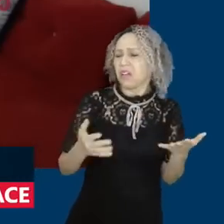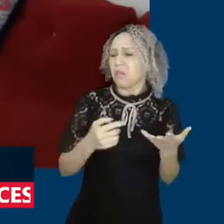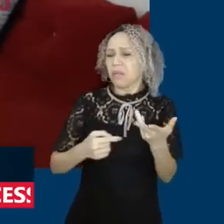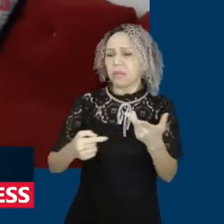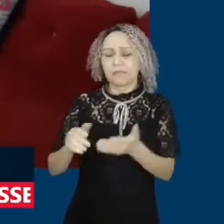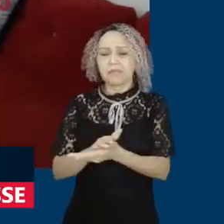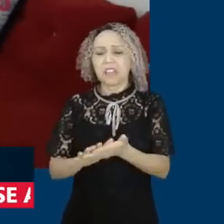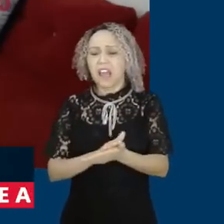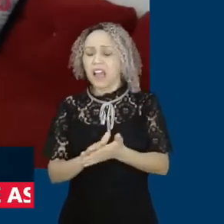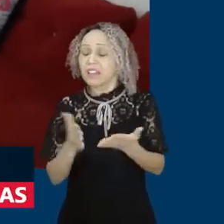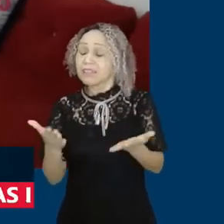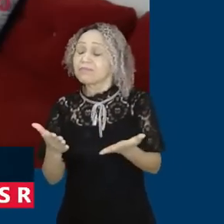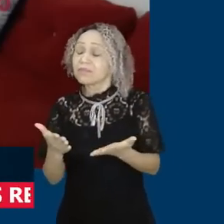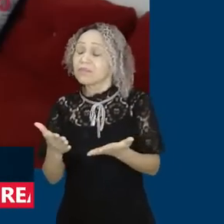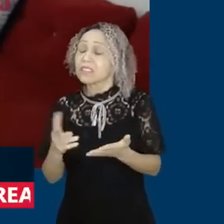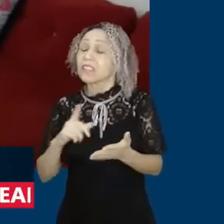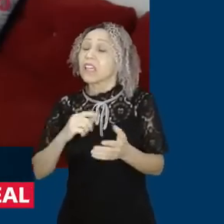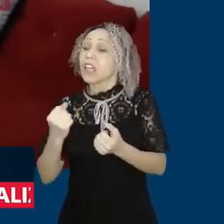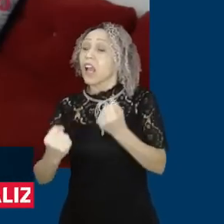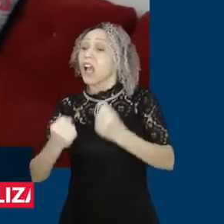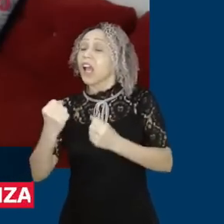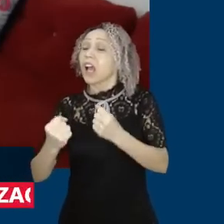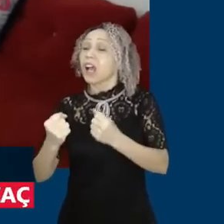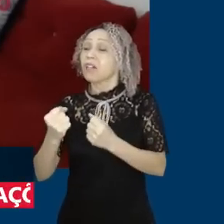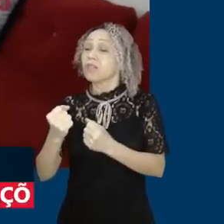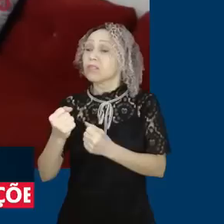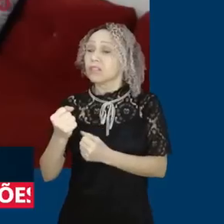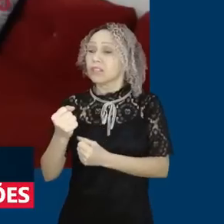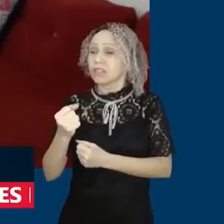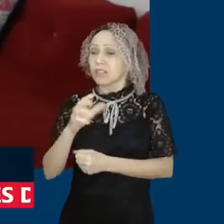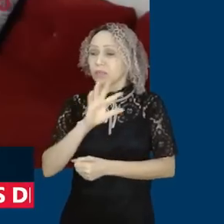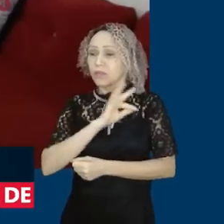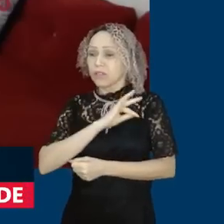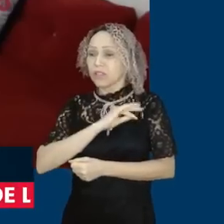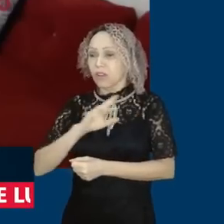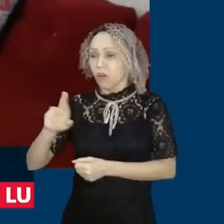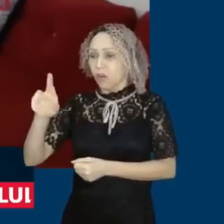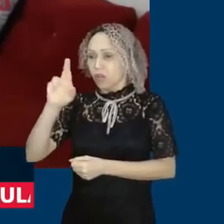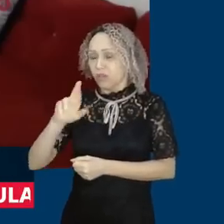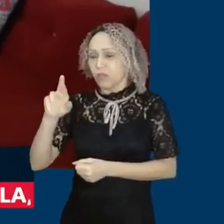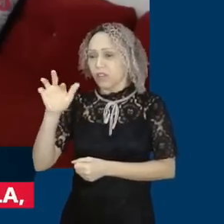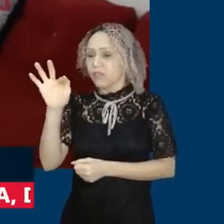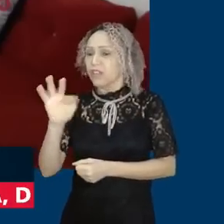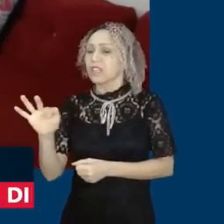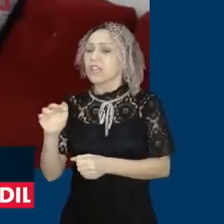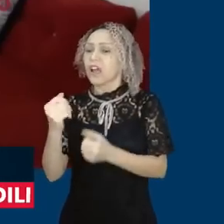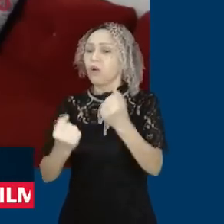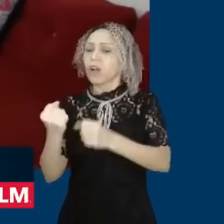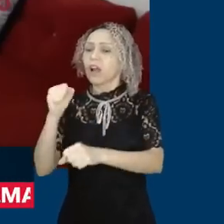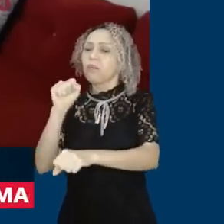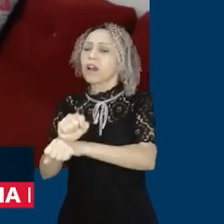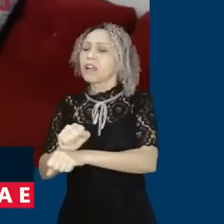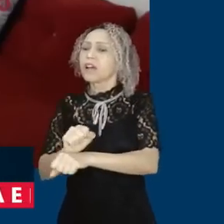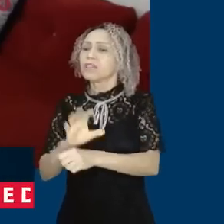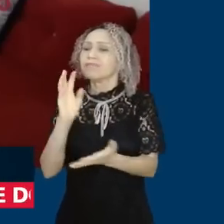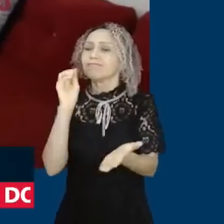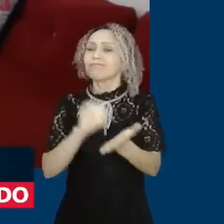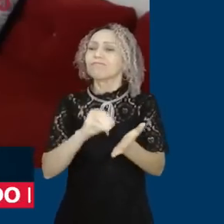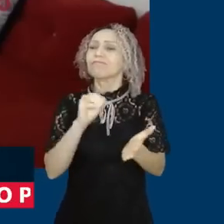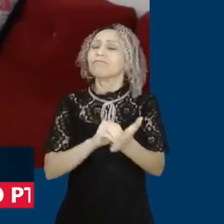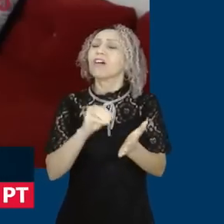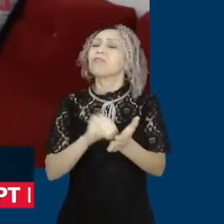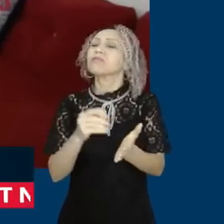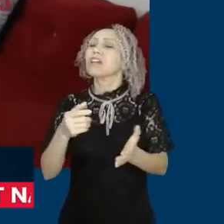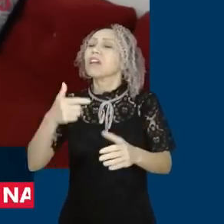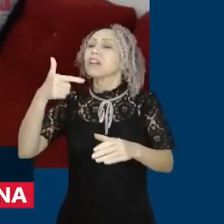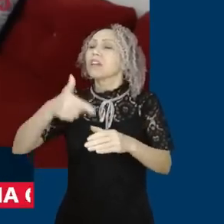por falta de gasolina, ou brasileiro querendo ir para o exterior, mas desistindo porque o Estado não é capaz de fornecer para ele um